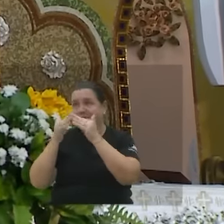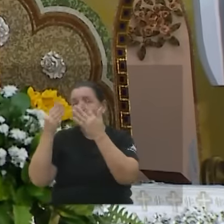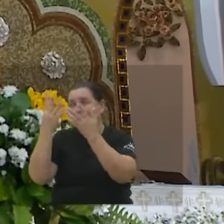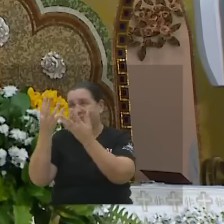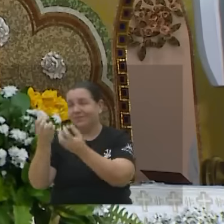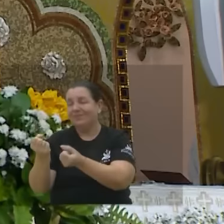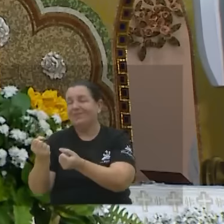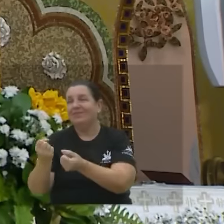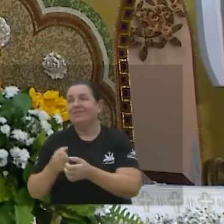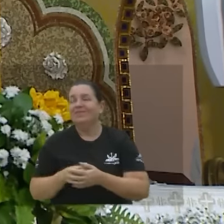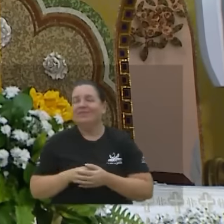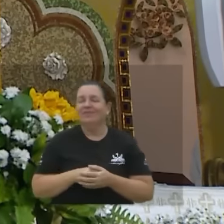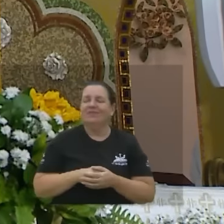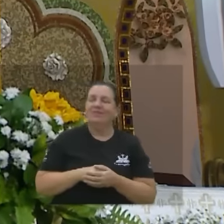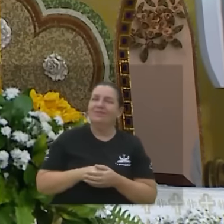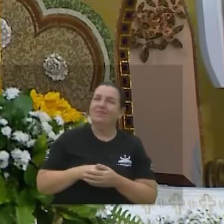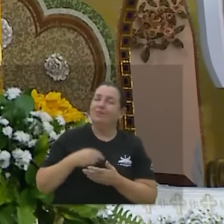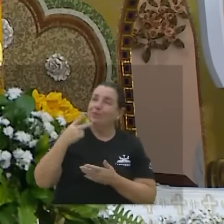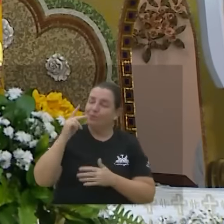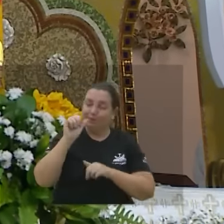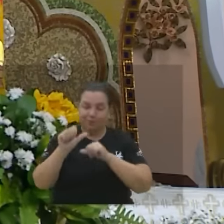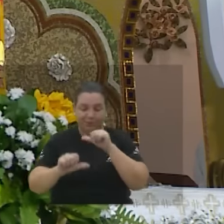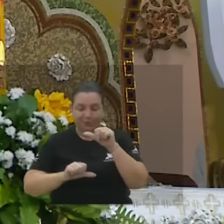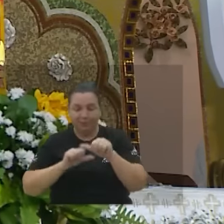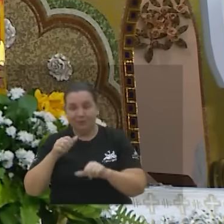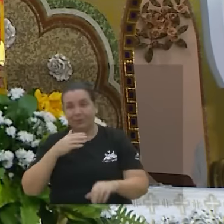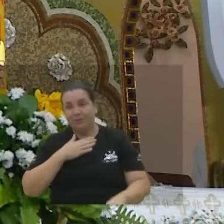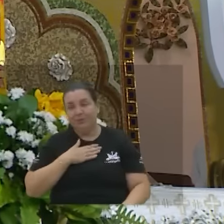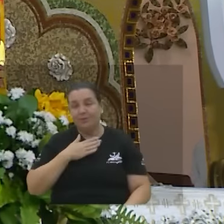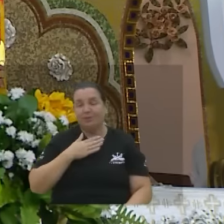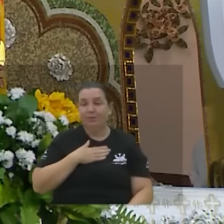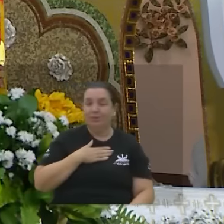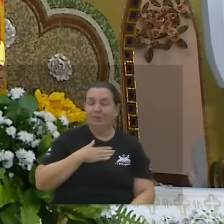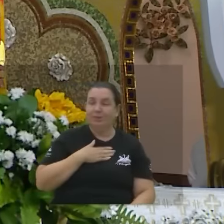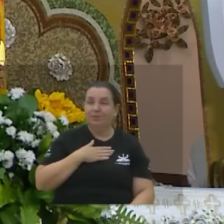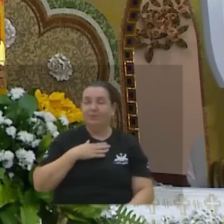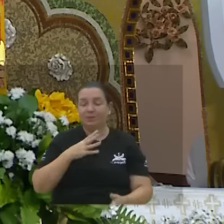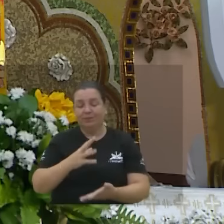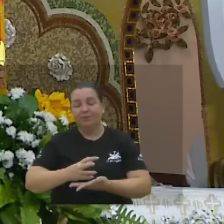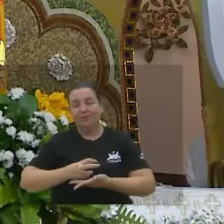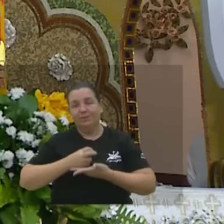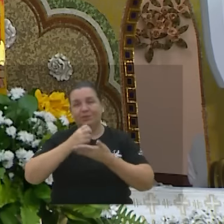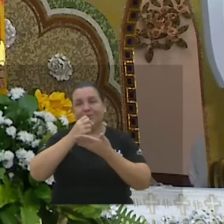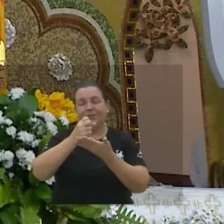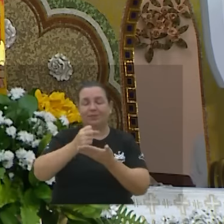ouvistes e vos tornastes para mim o